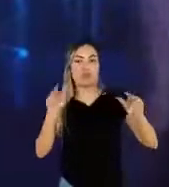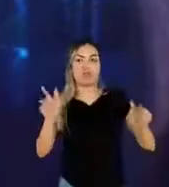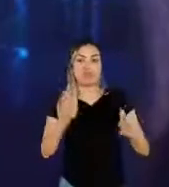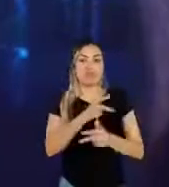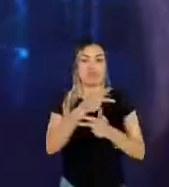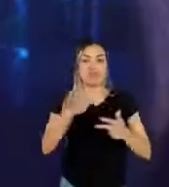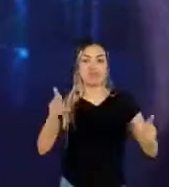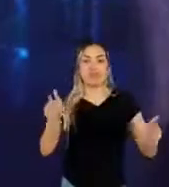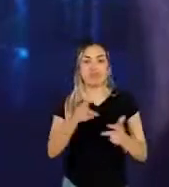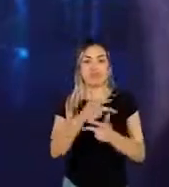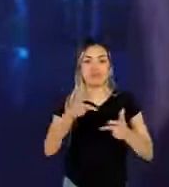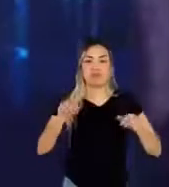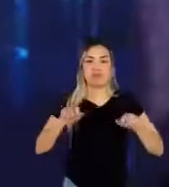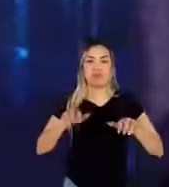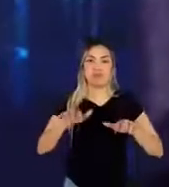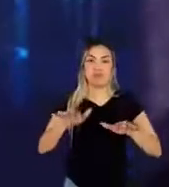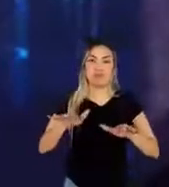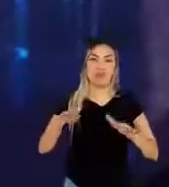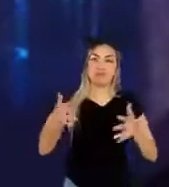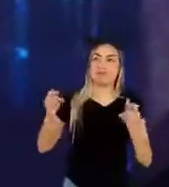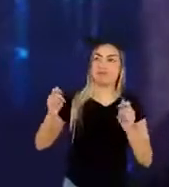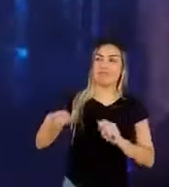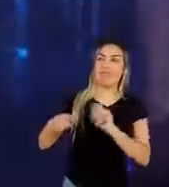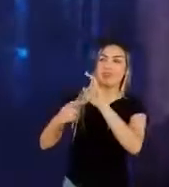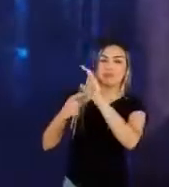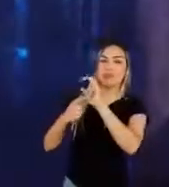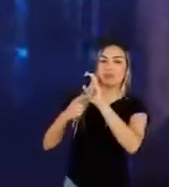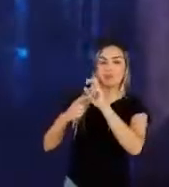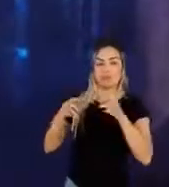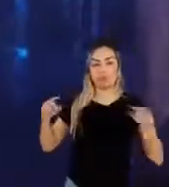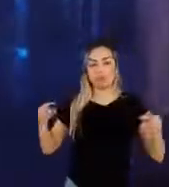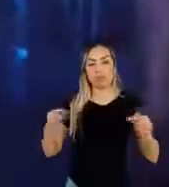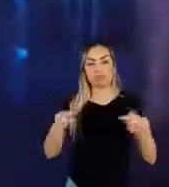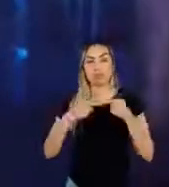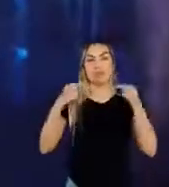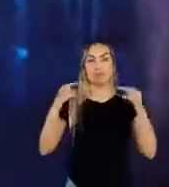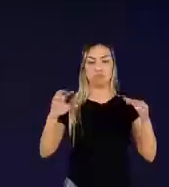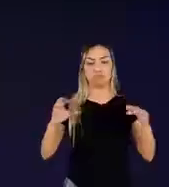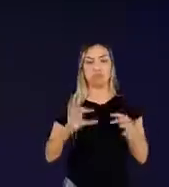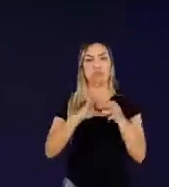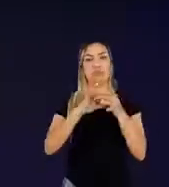esse casamento que vai quebrar um pouco esse tabu, né, dessa